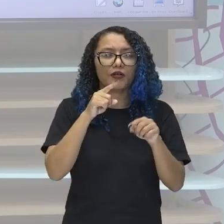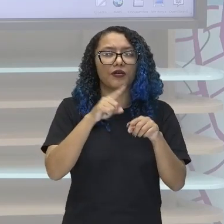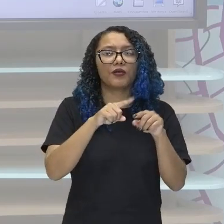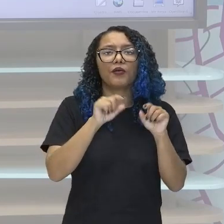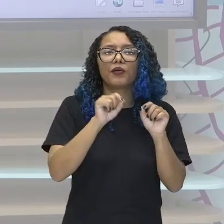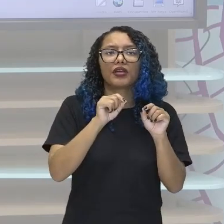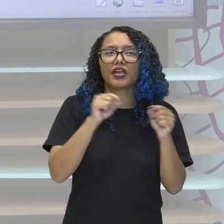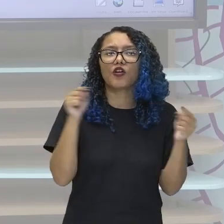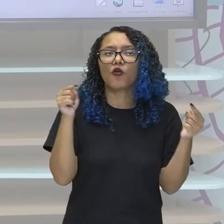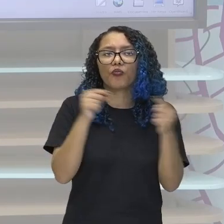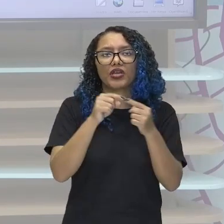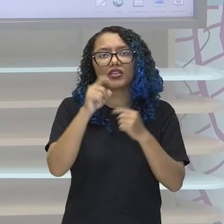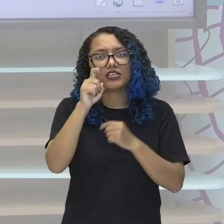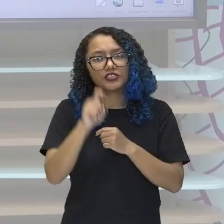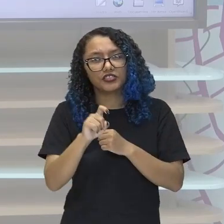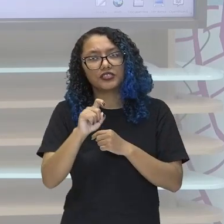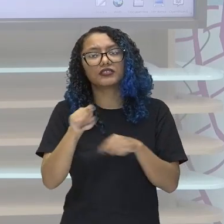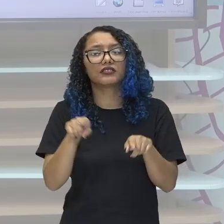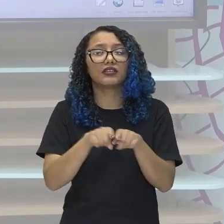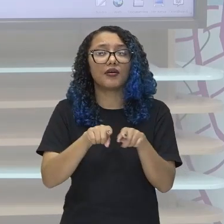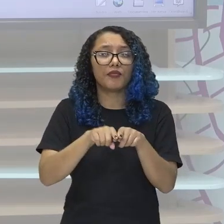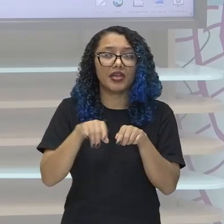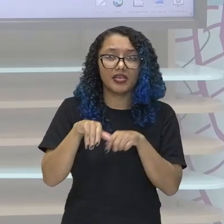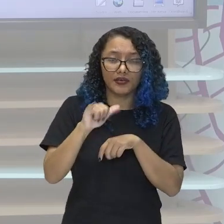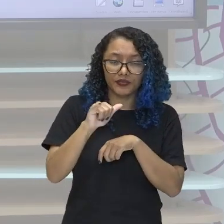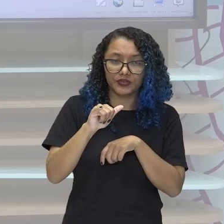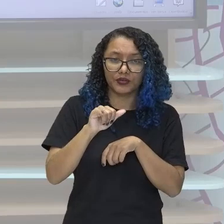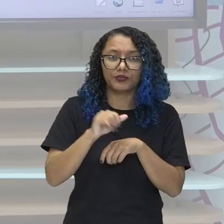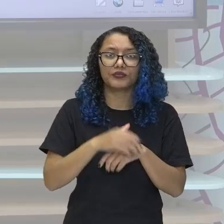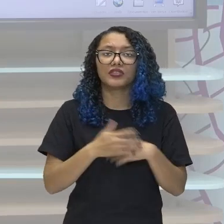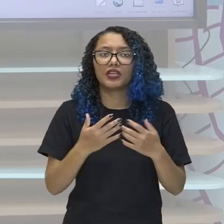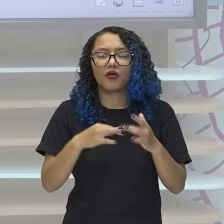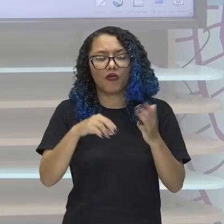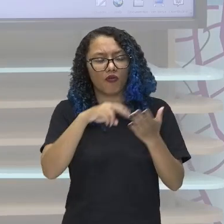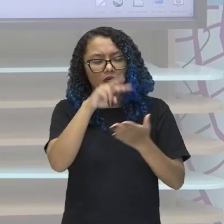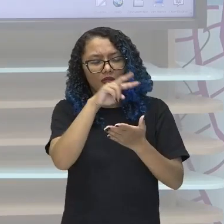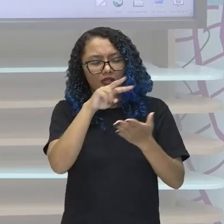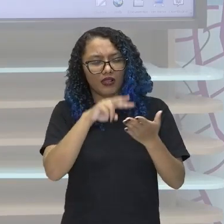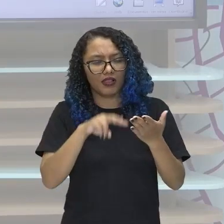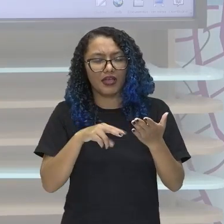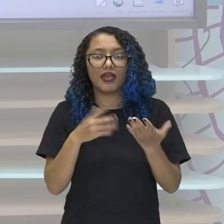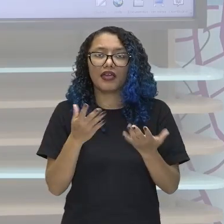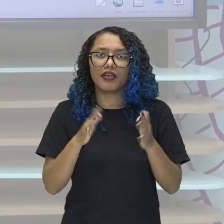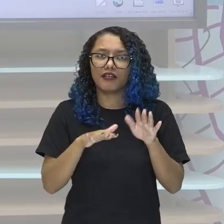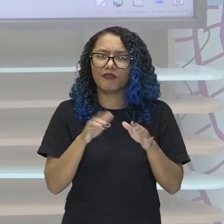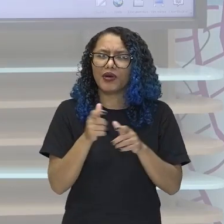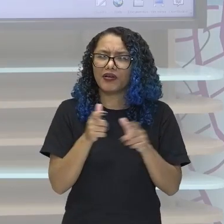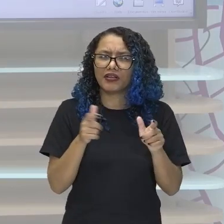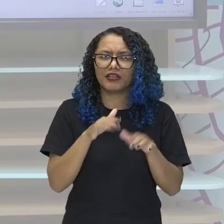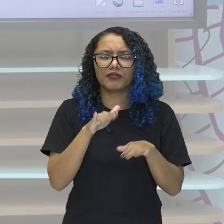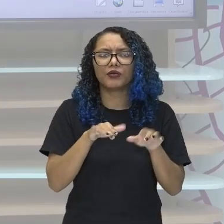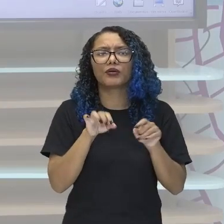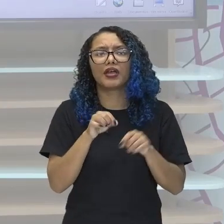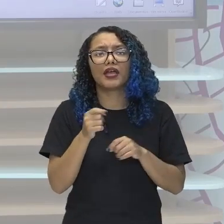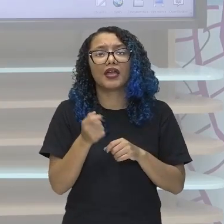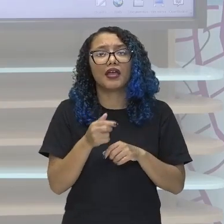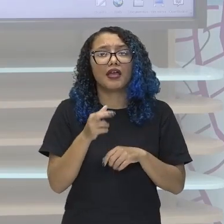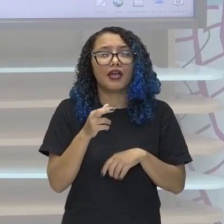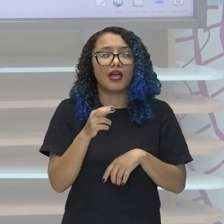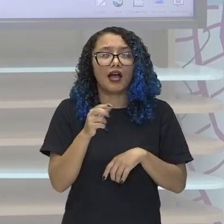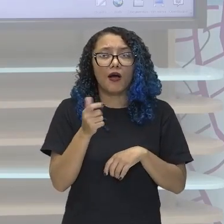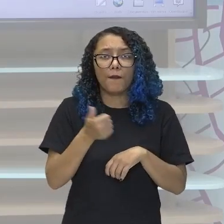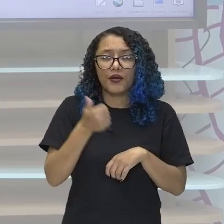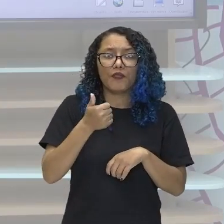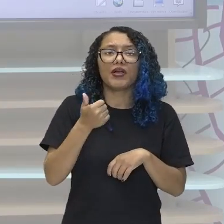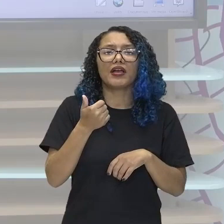você, ao realizar a leitura, né, a primeira identificação, você diz que é x. E a